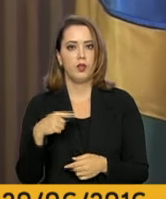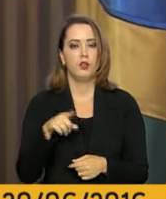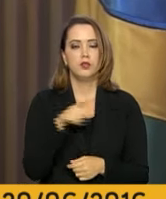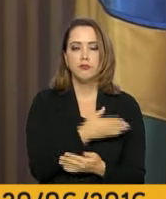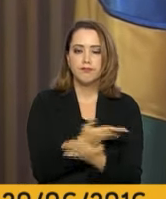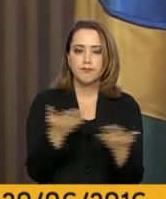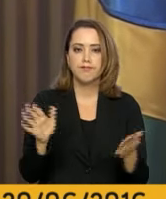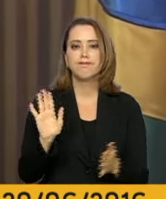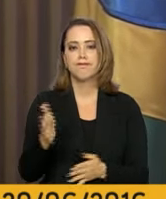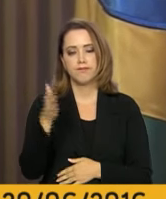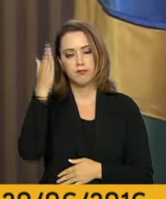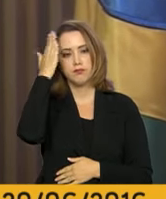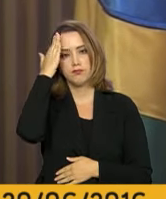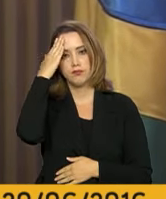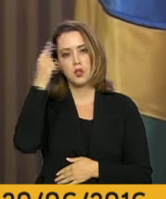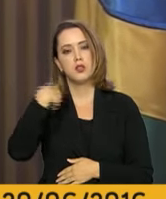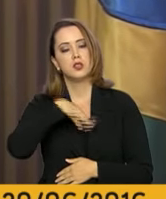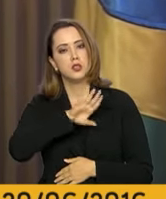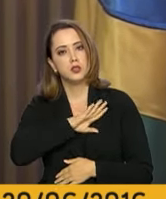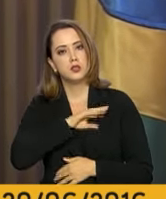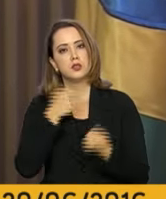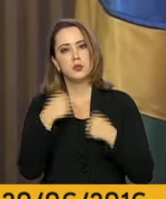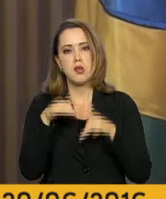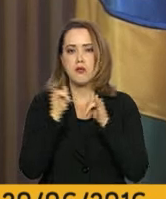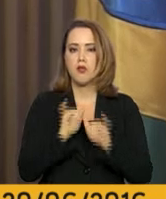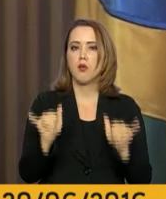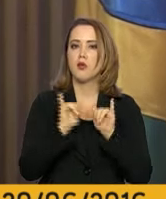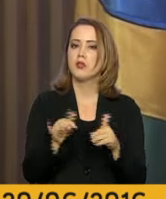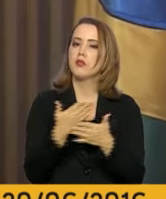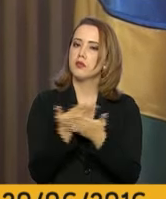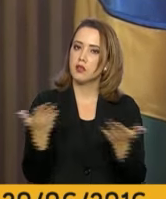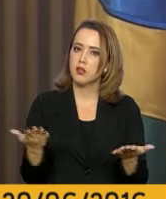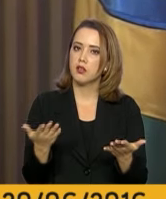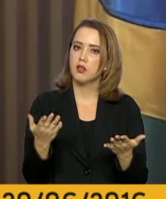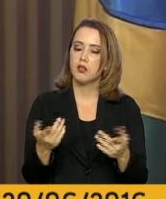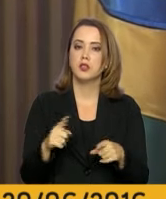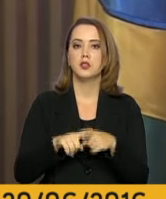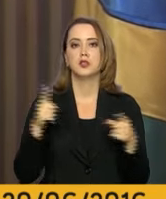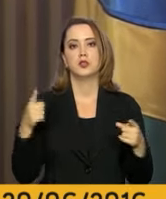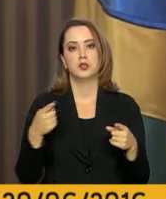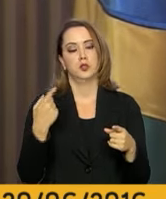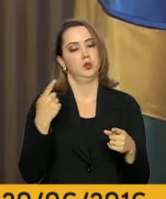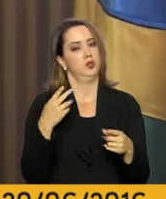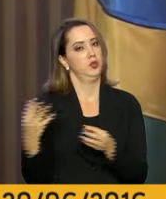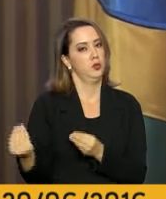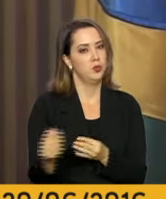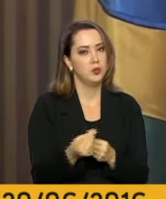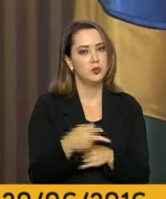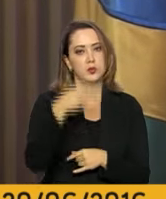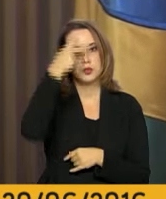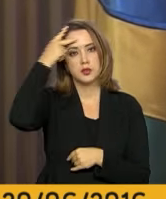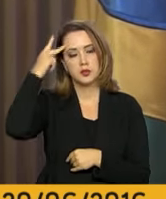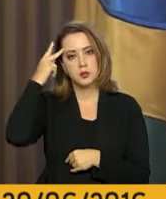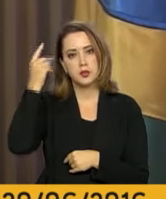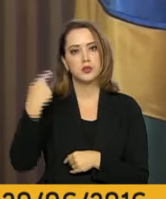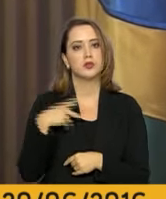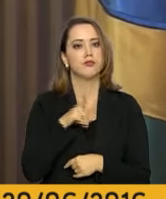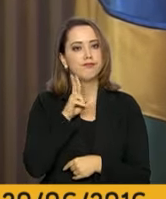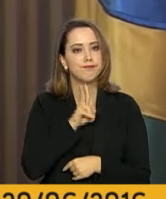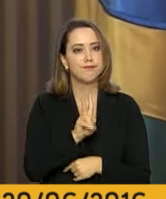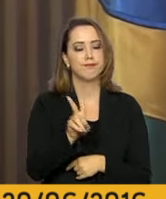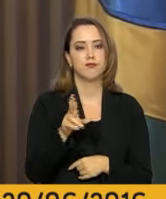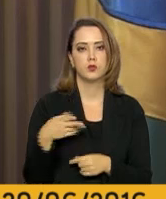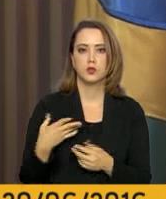né mas é importante que nós preguem isto eu só tô tomando a liberdade dizer isso porque em muitas manifestações Eu verifiquei que de Fora